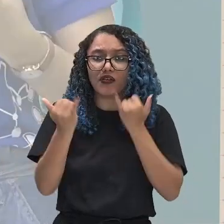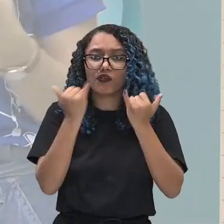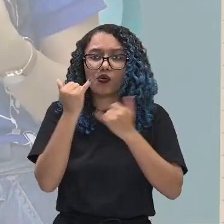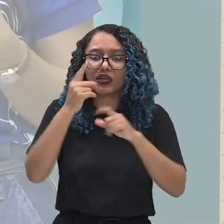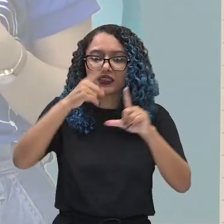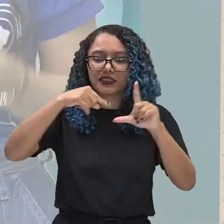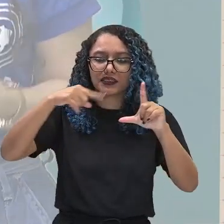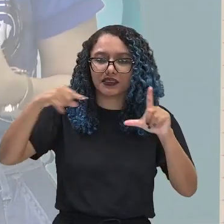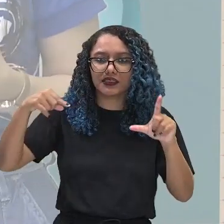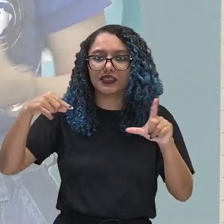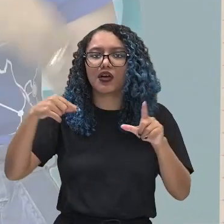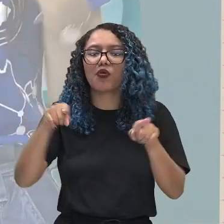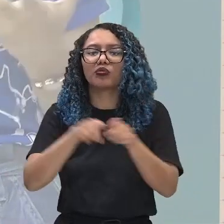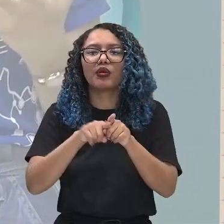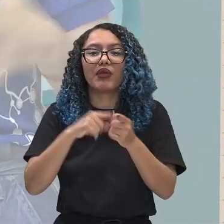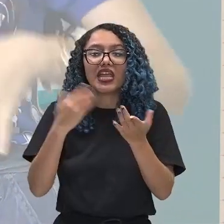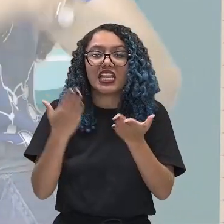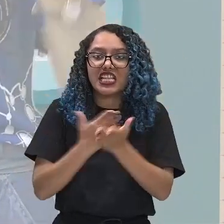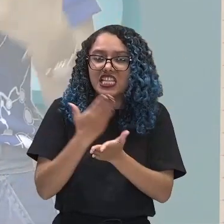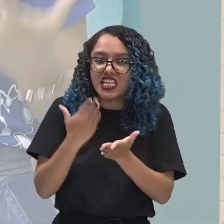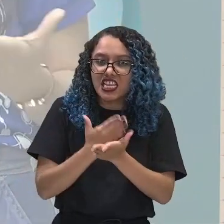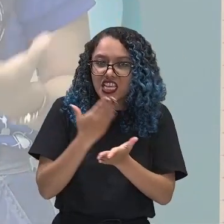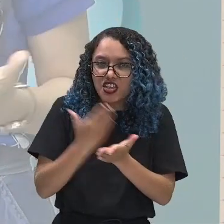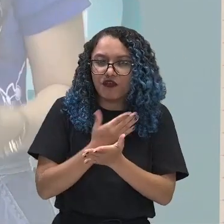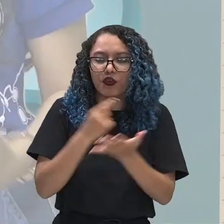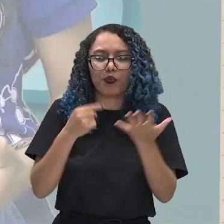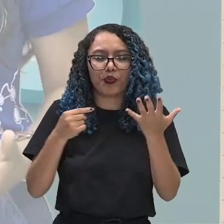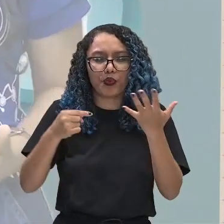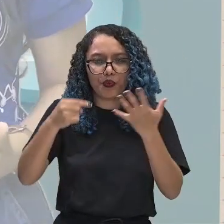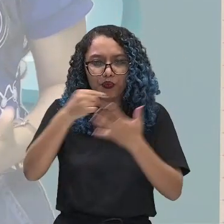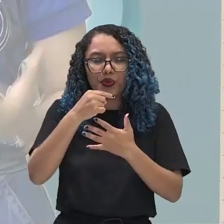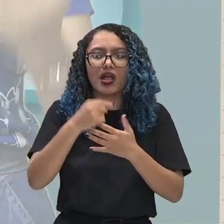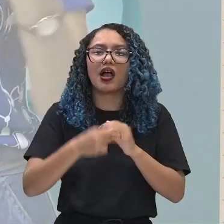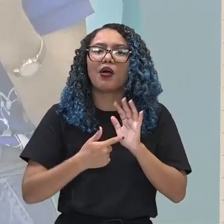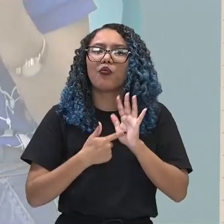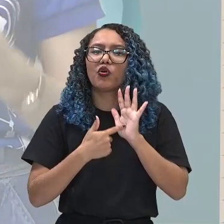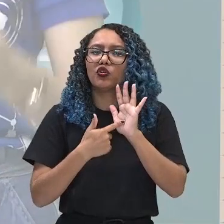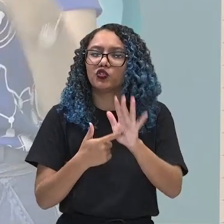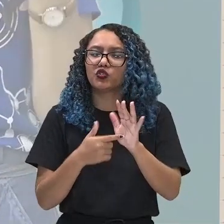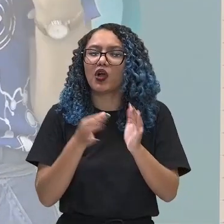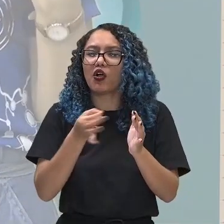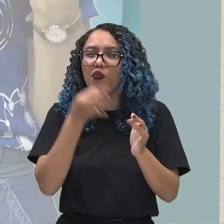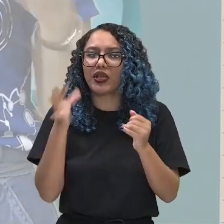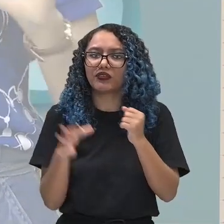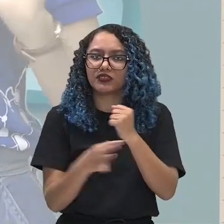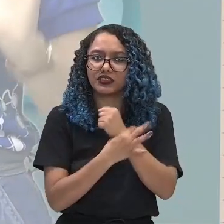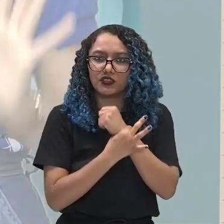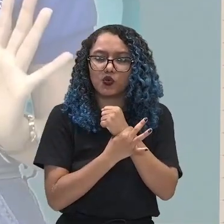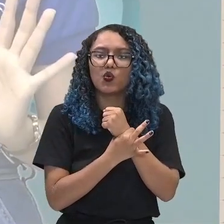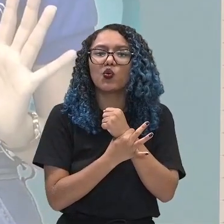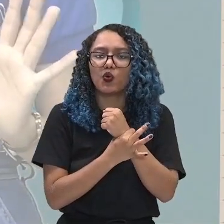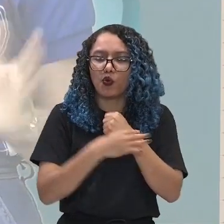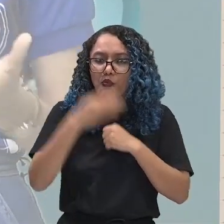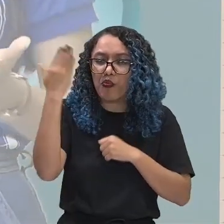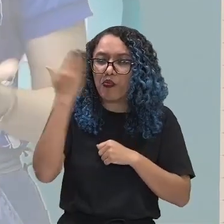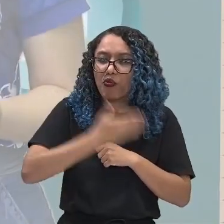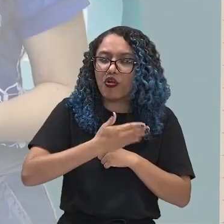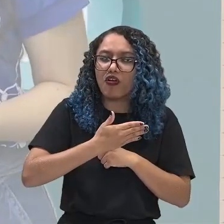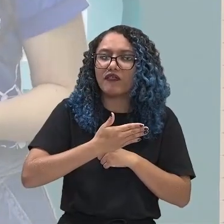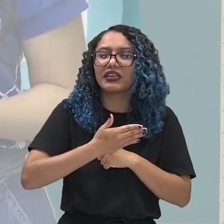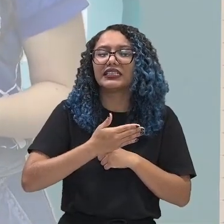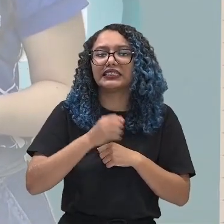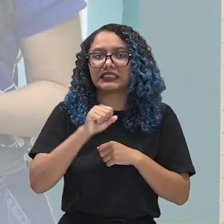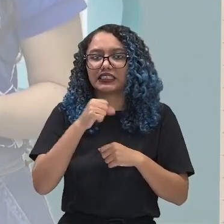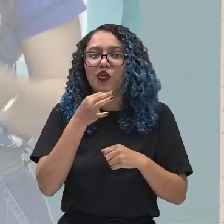estatísticos, trouxe um livro, enfim, trouxe situações para comprovar que, de fato, a opinião dela, para ela,